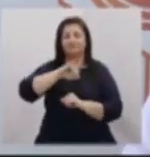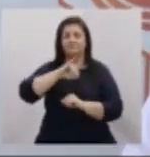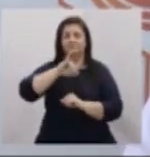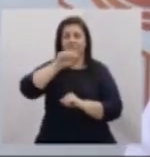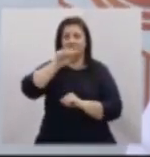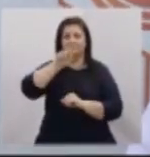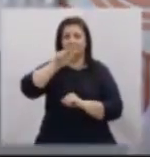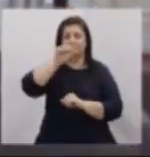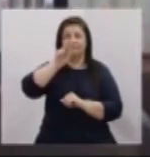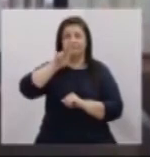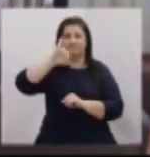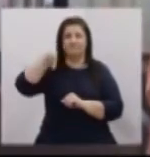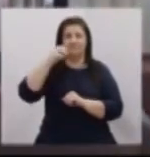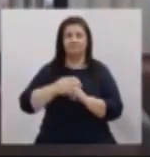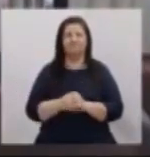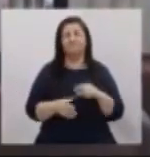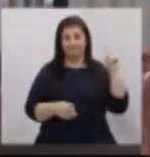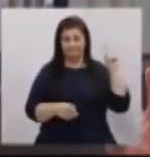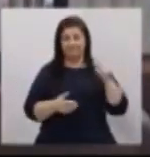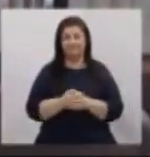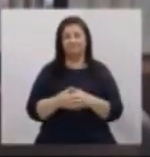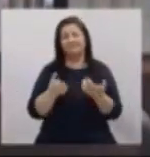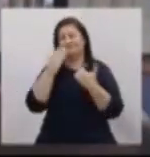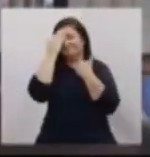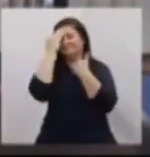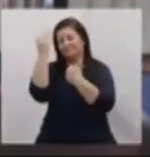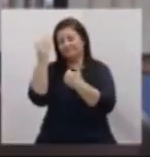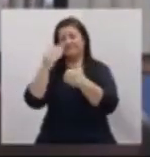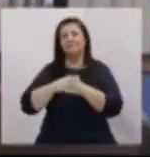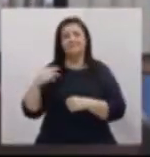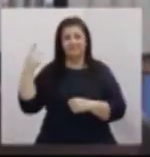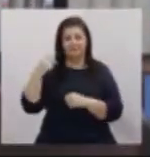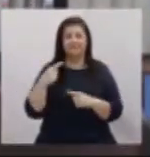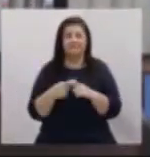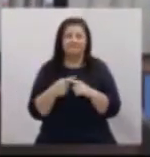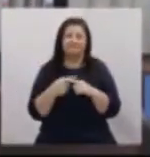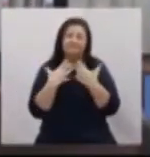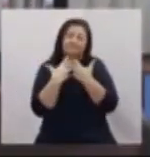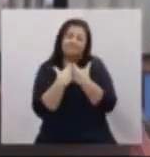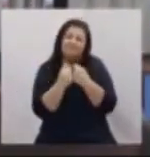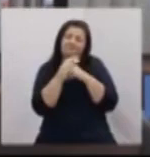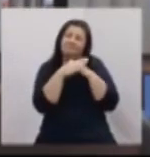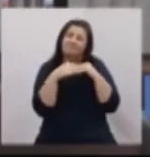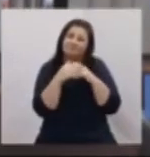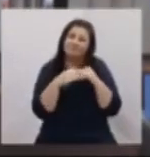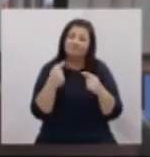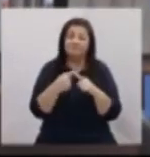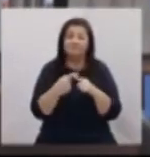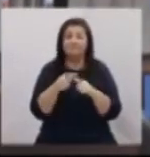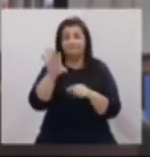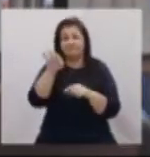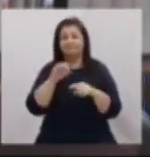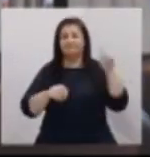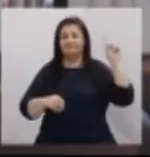líder religioso. Antes de tudo, eu queria agradecer ao vereador Edgar Sazak pela acolhida, né, pela escolha que foi feita,